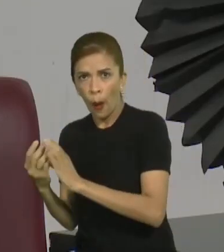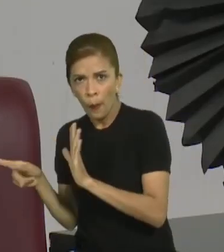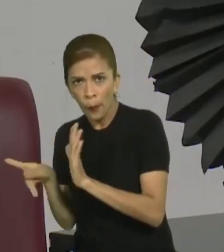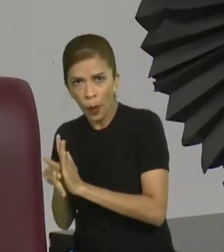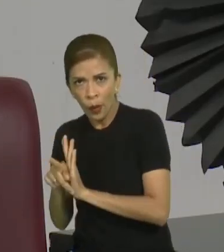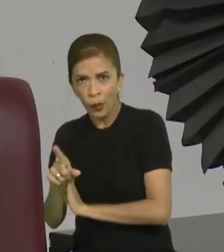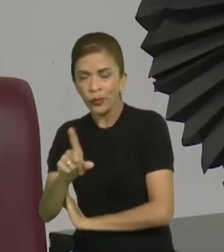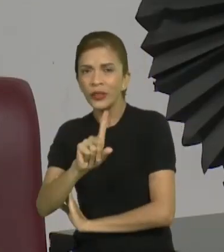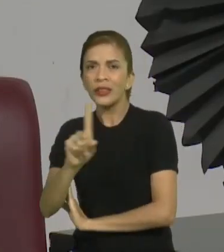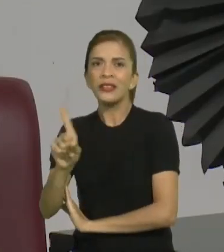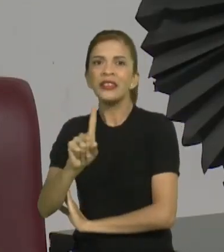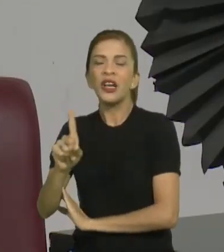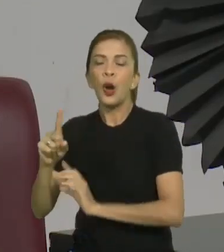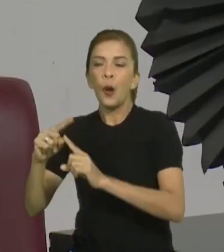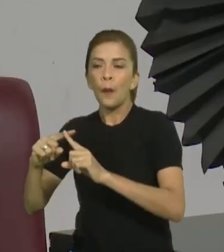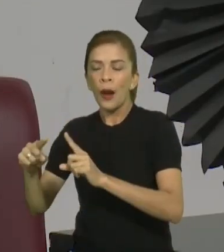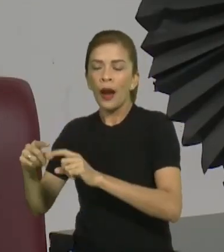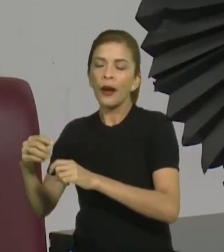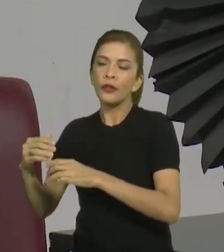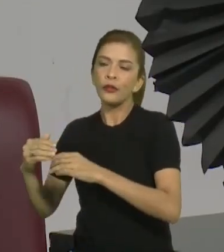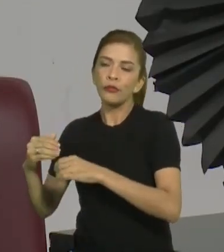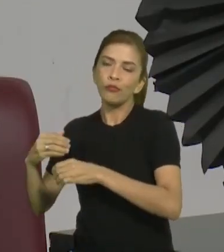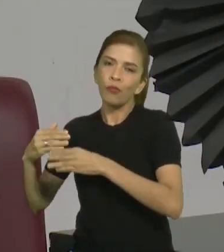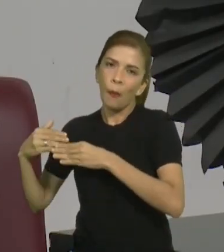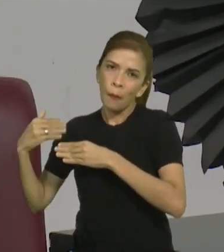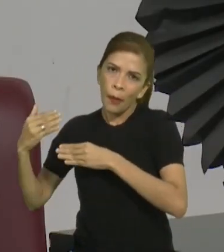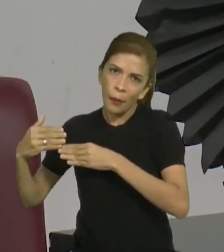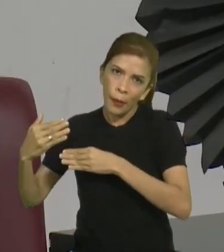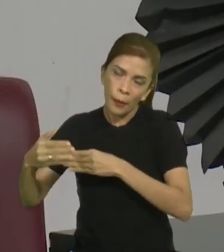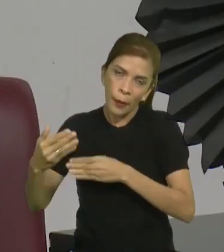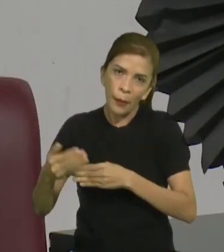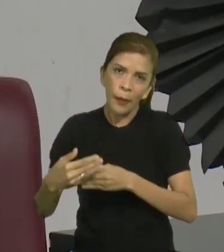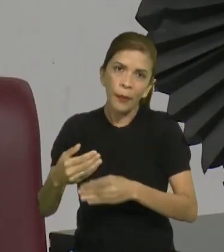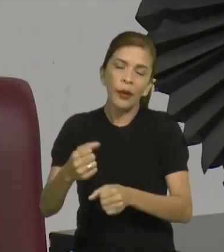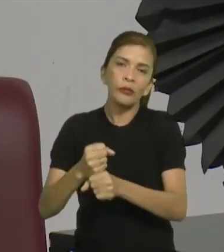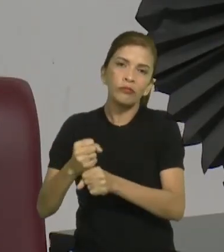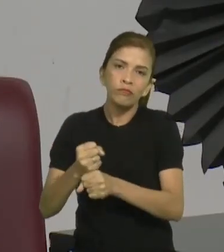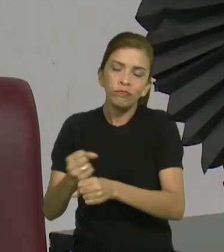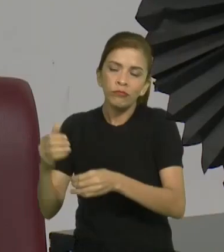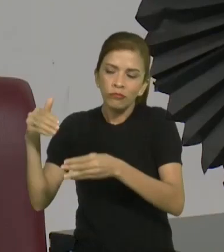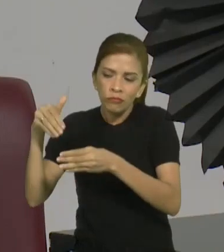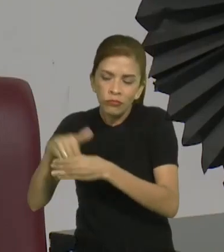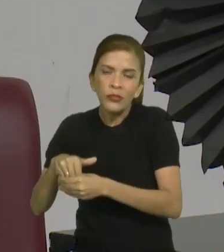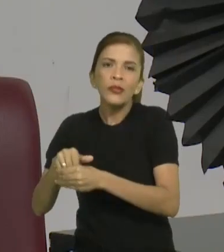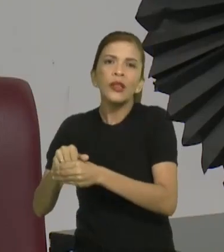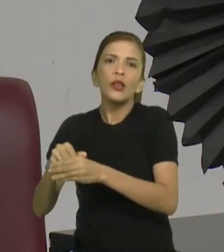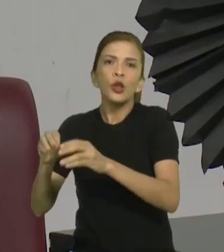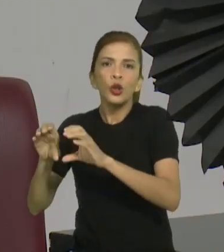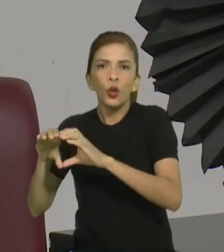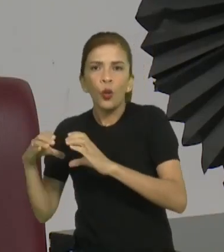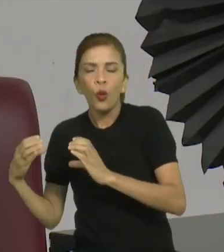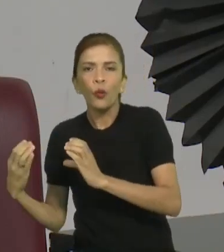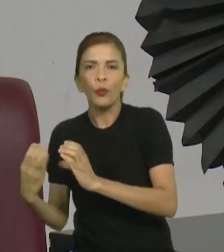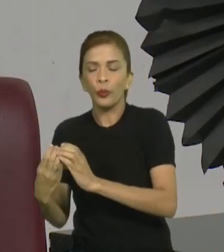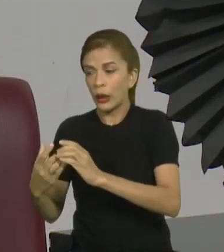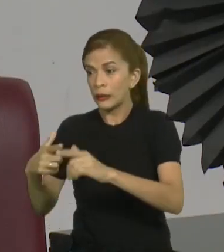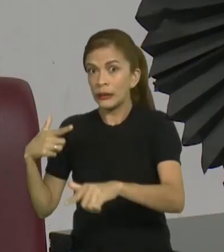vivencia durante todo o ano a cultura dentro da comunidade, trabalhando, né, para